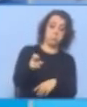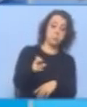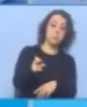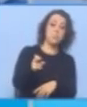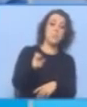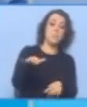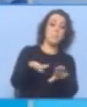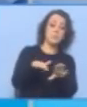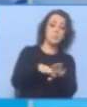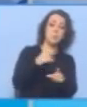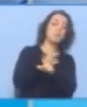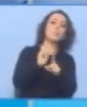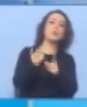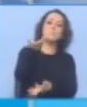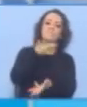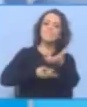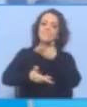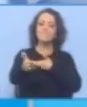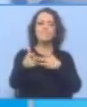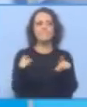participação não tem aquele